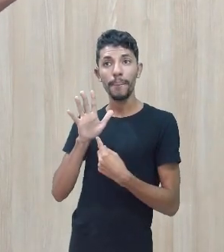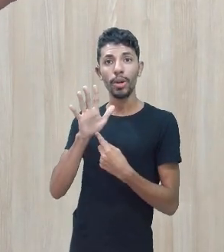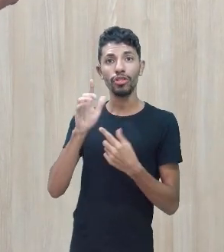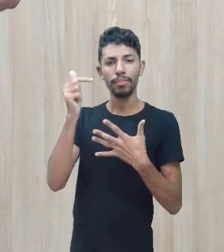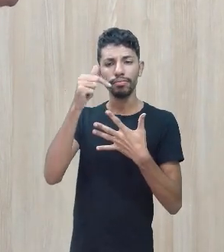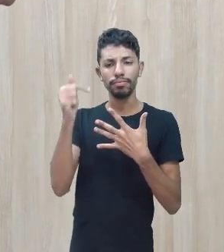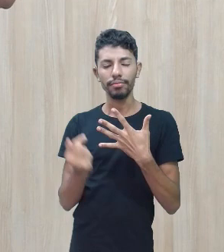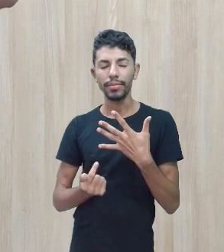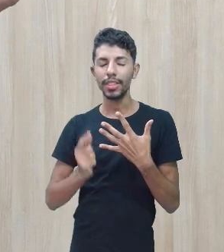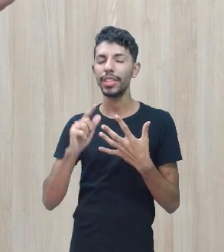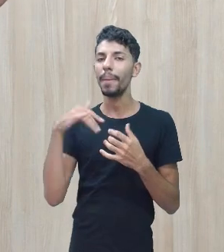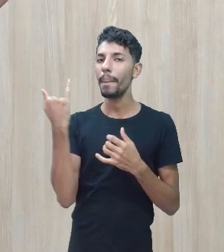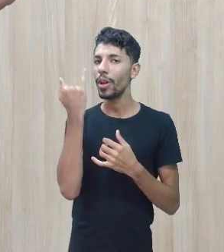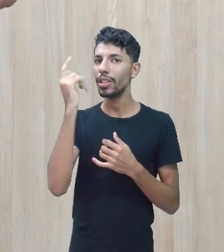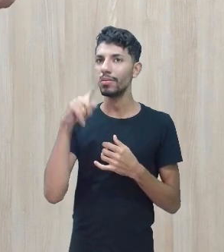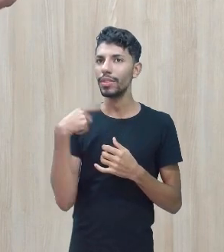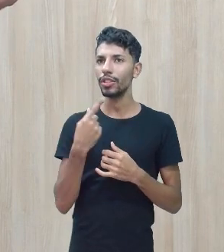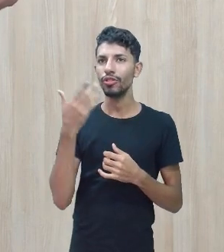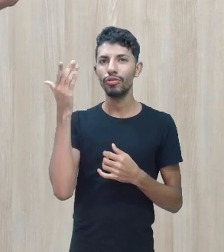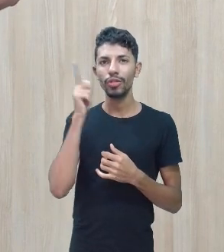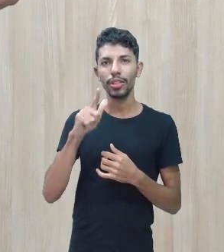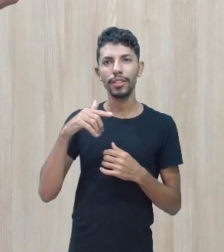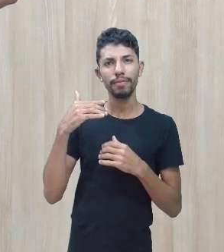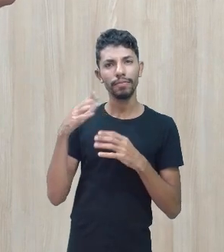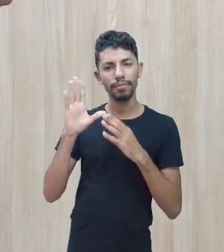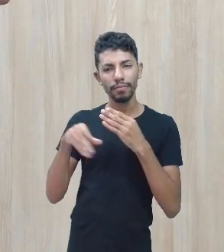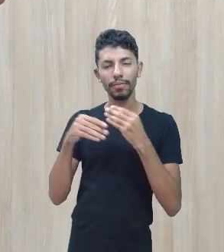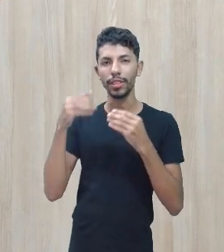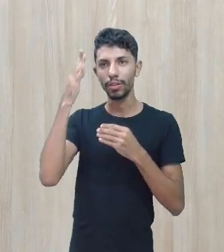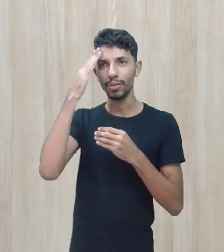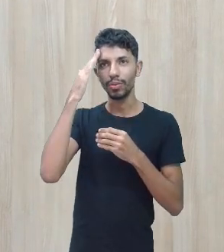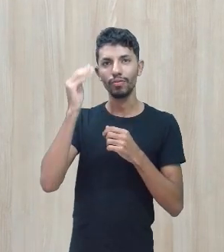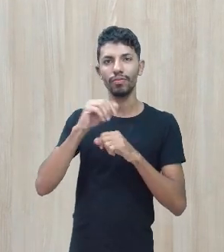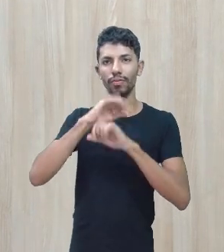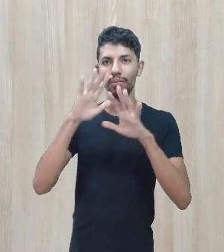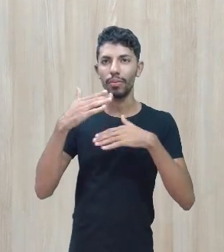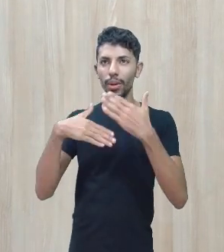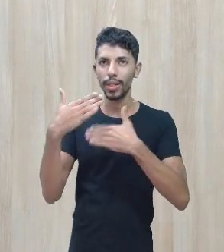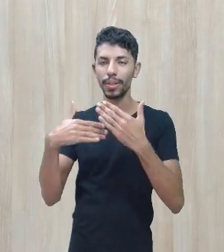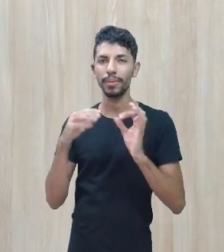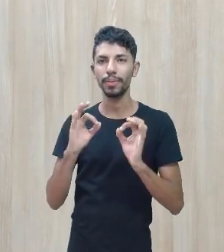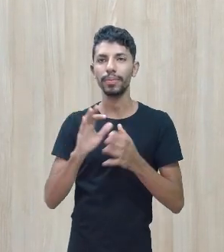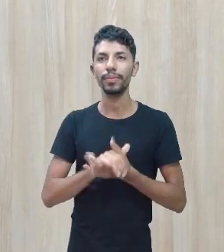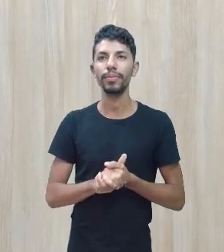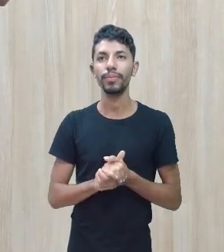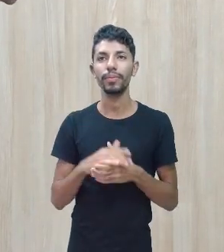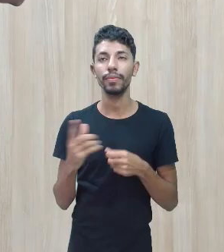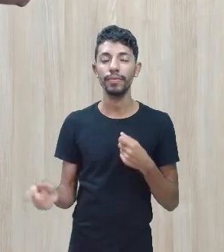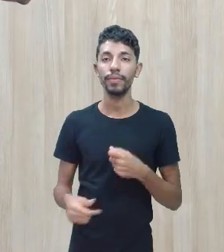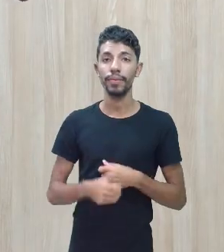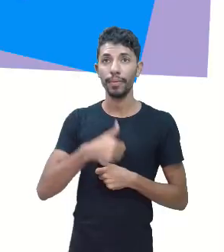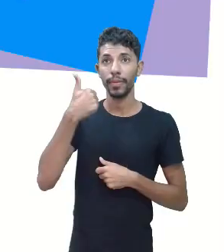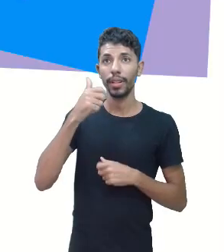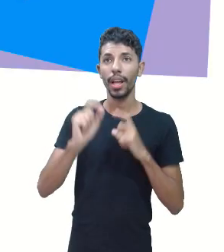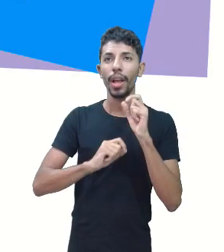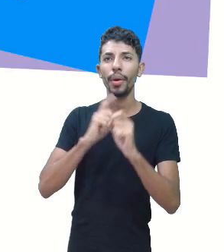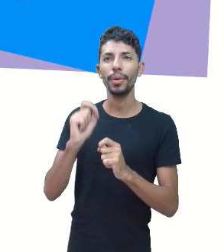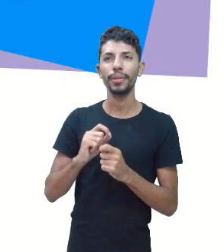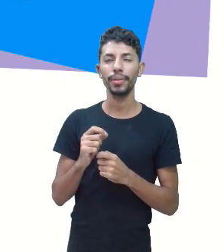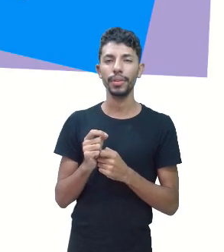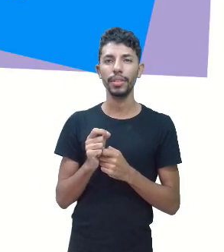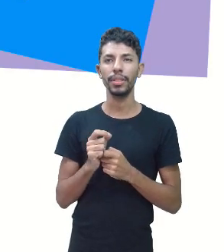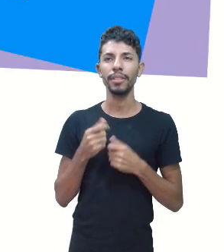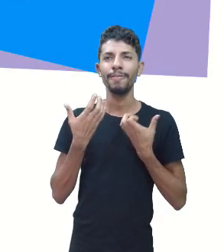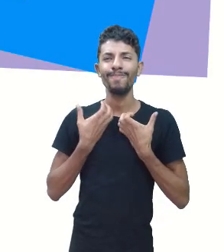importantes para a gente poder compreender esse processo, tá? Então, o primeiro deles é justamente o desgaste, o que eu chamo de um